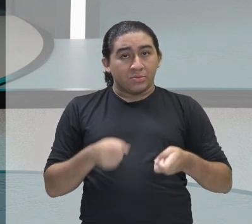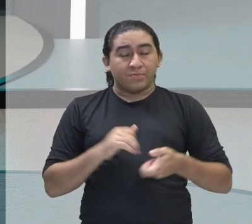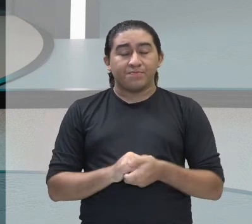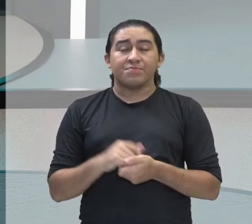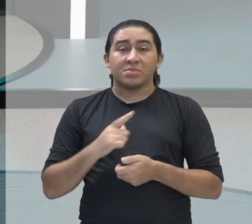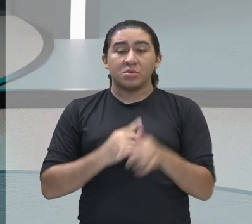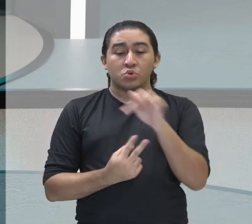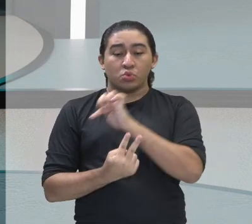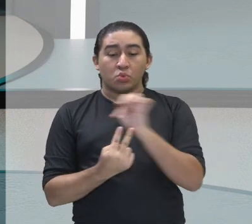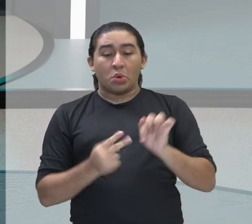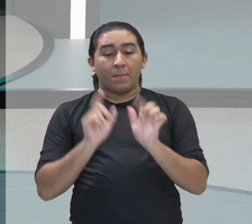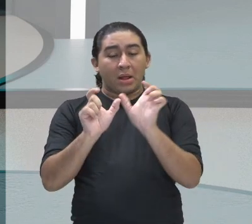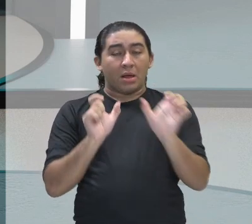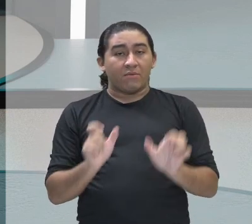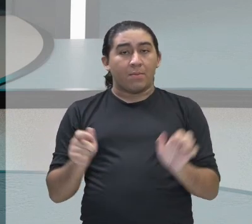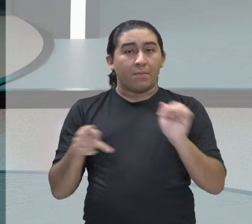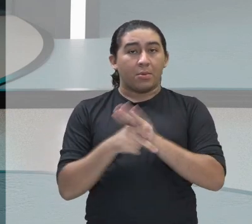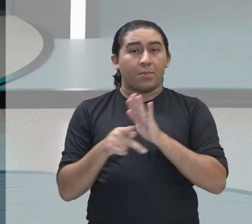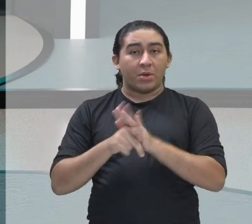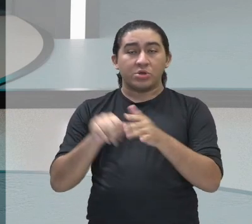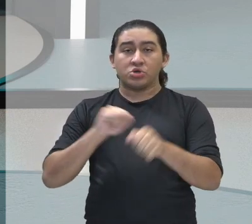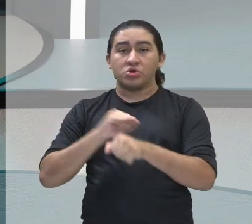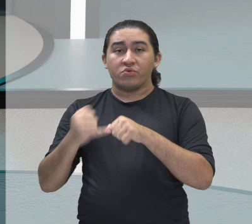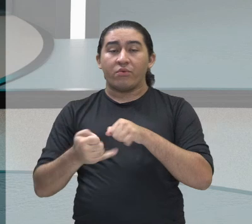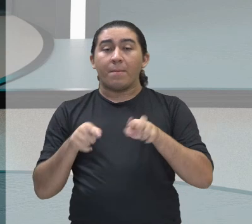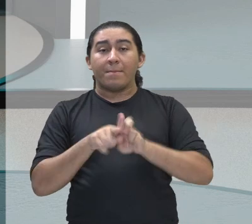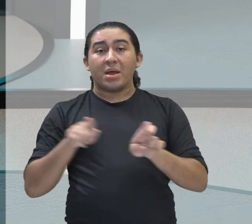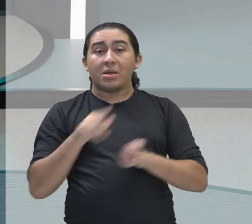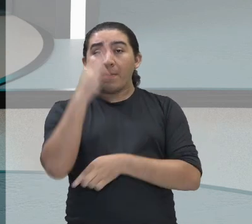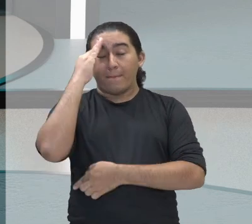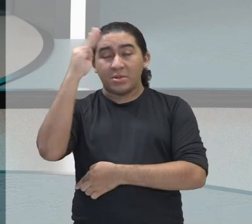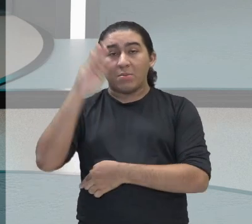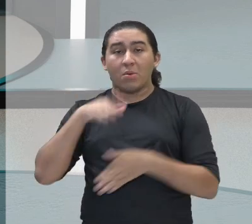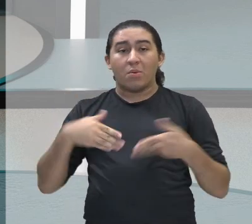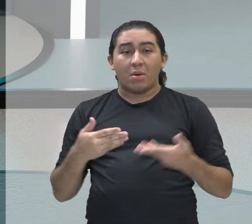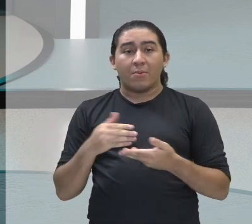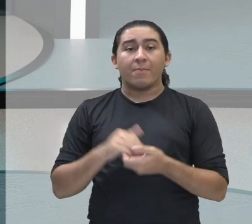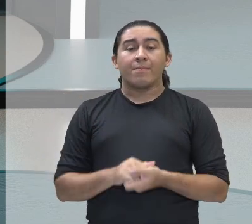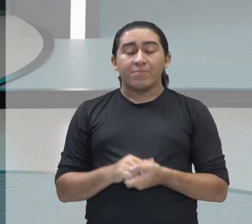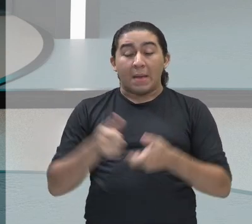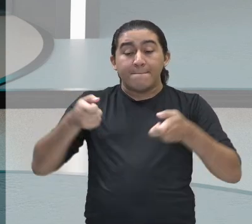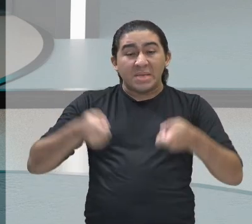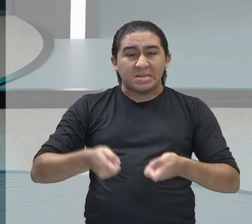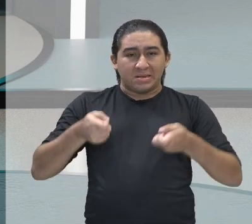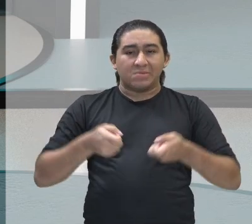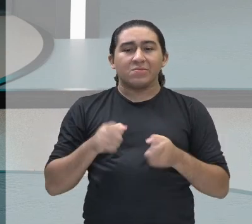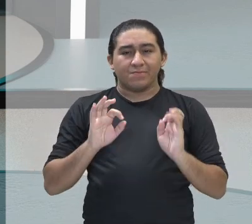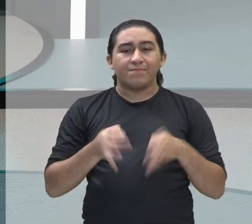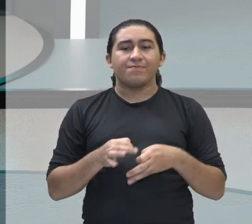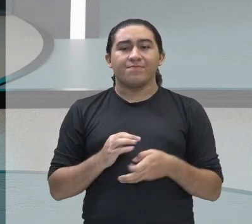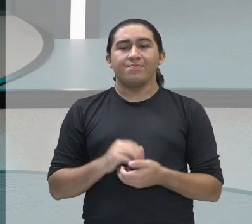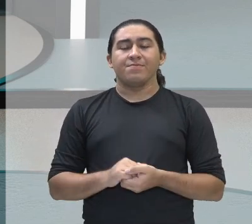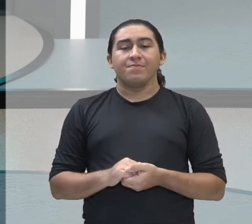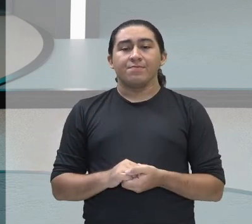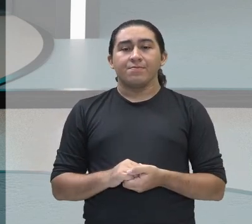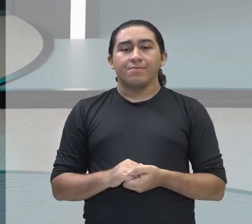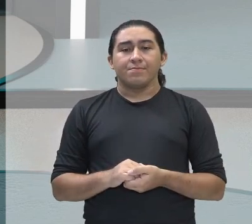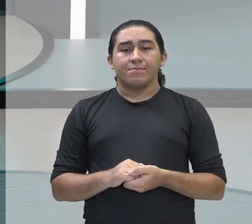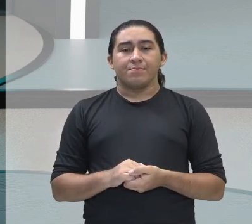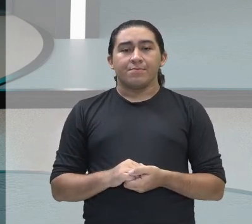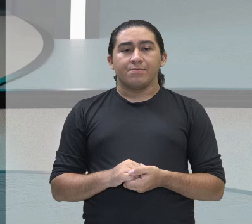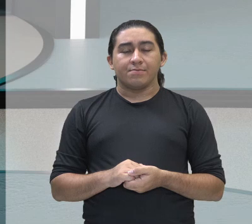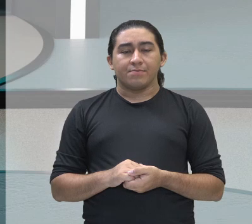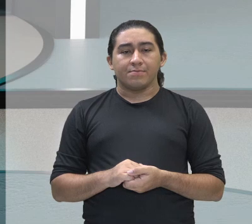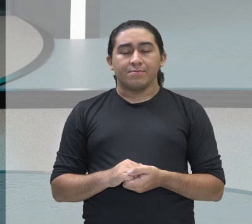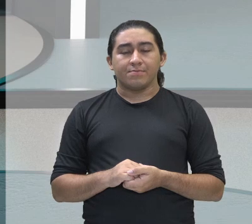palavras nessa função de adjetivo. Mas o adjetivo em si é heavy, pesado, ok? Outro exemplo, the first